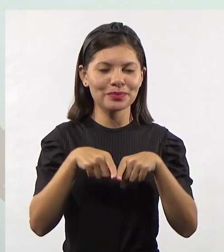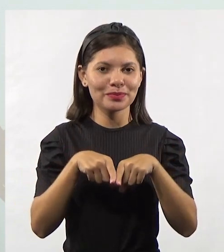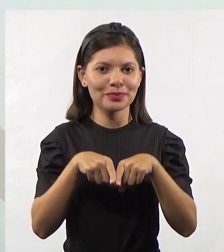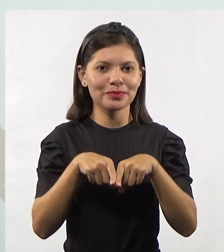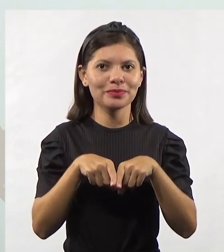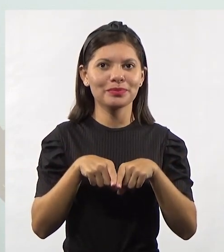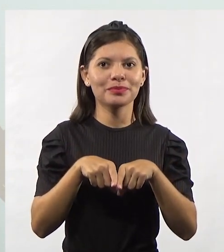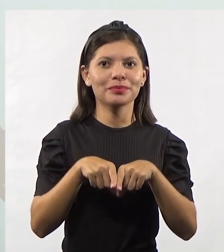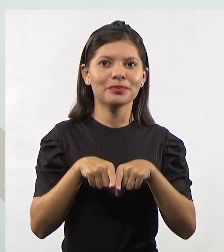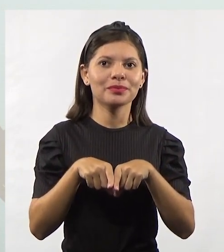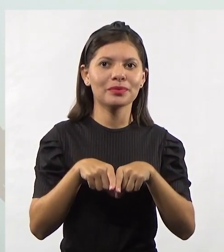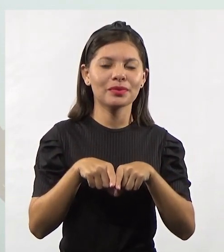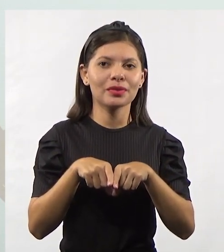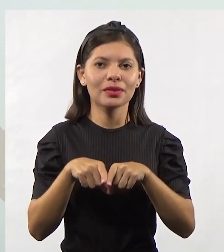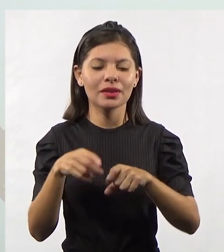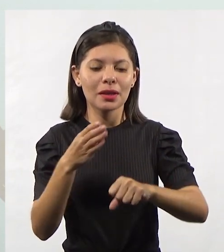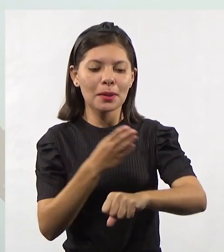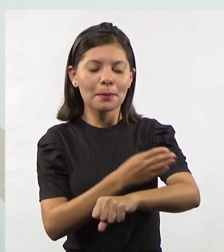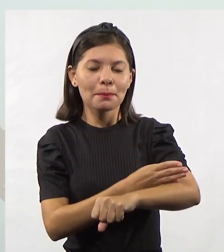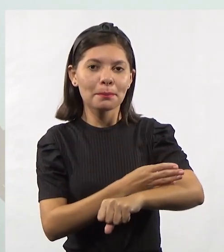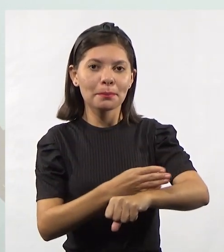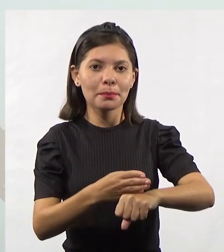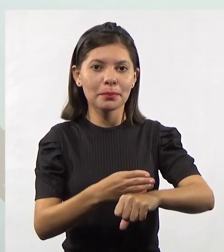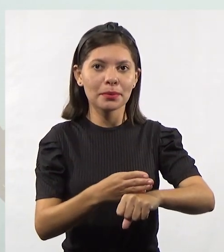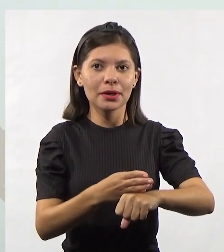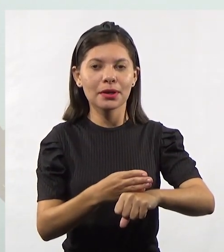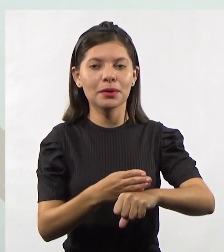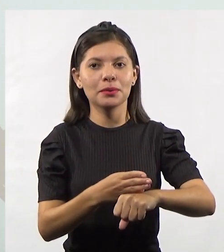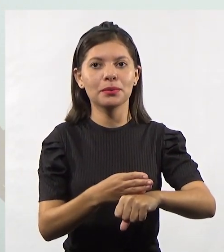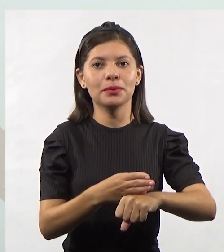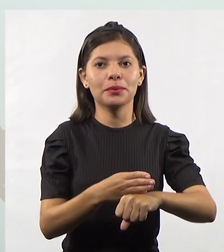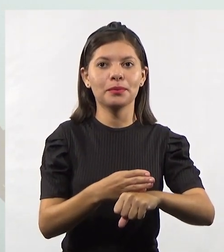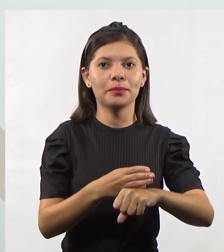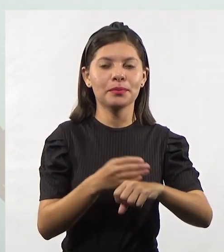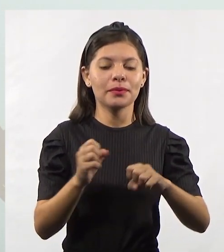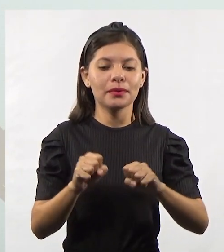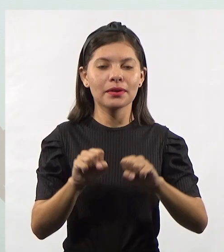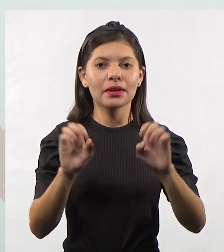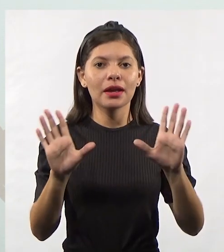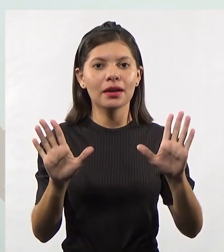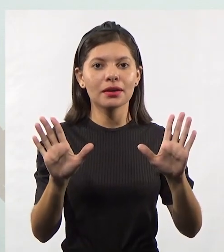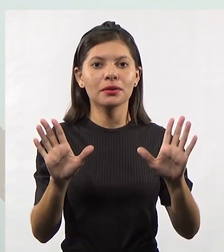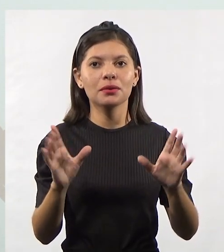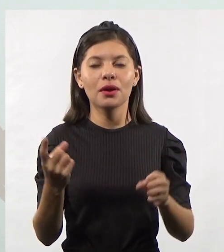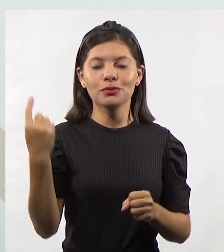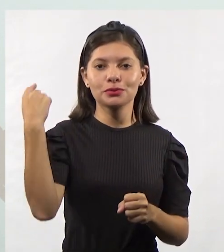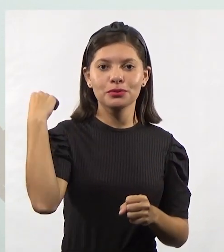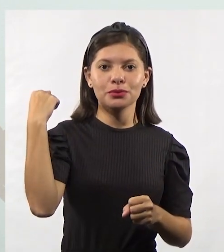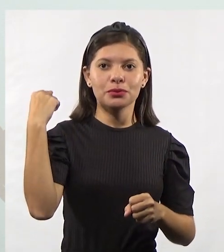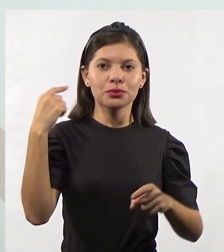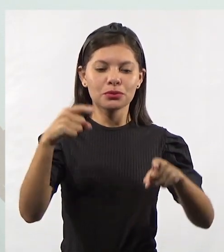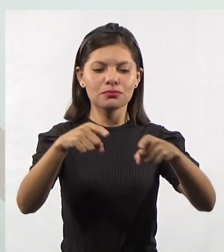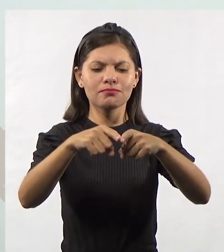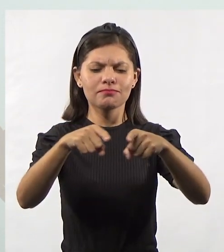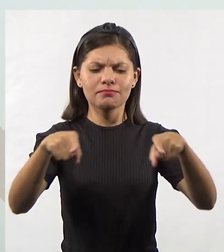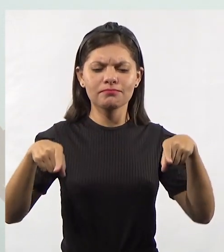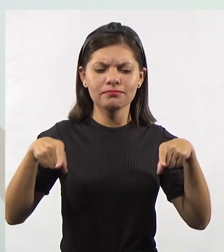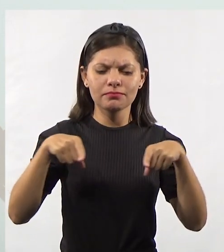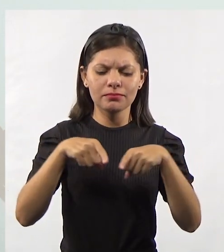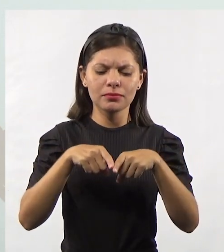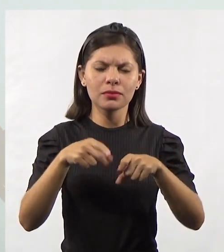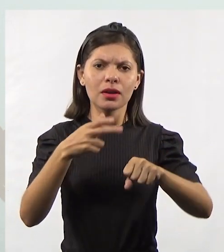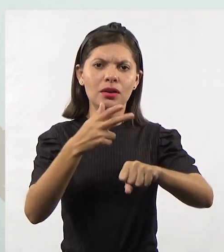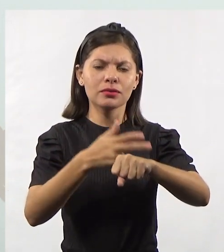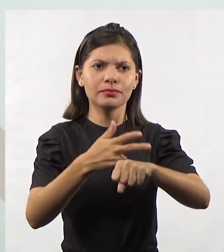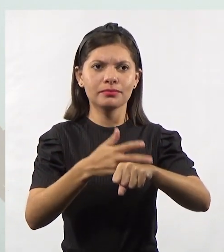formas geométricas do fundo branco formas geométricas em tons de cinza e amarelo claro é ao fundo está a plotagem dos